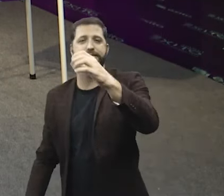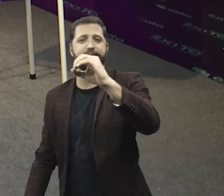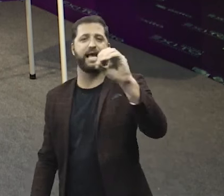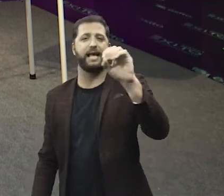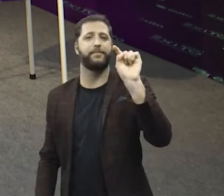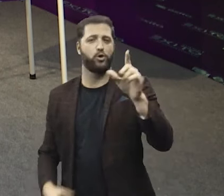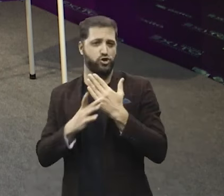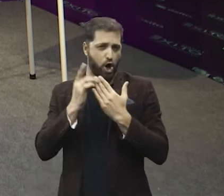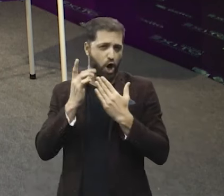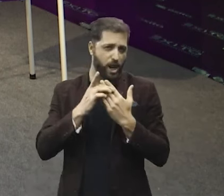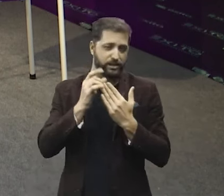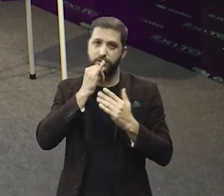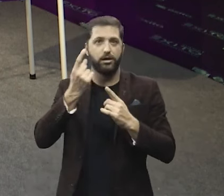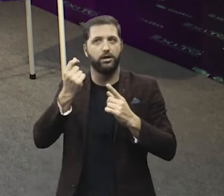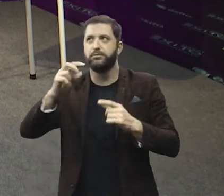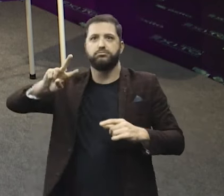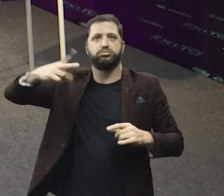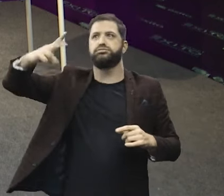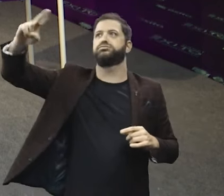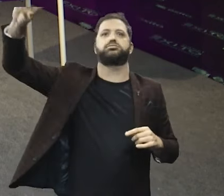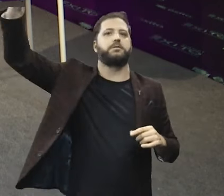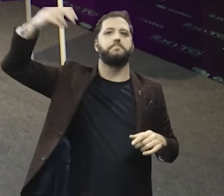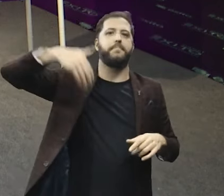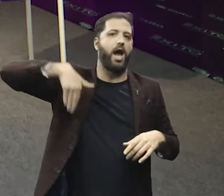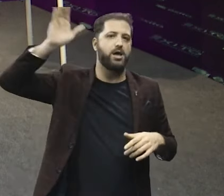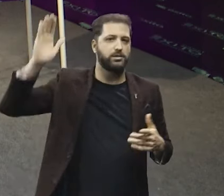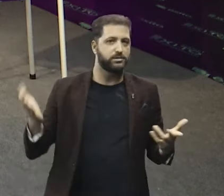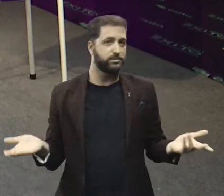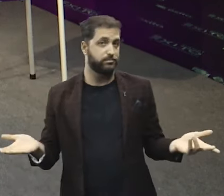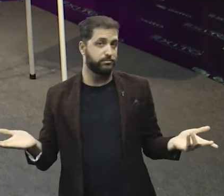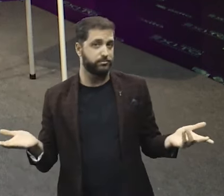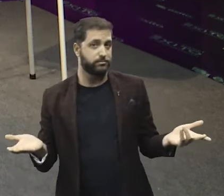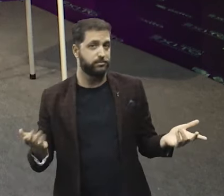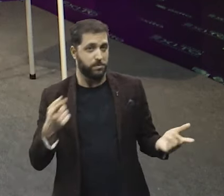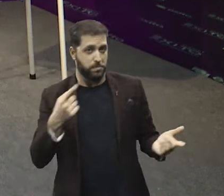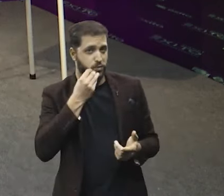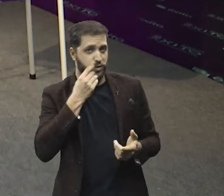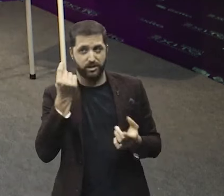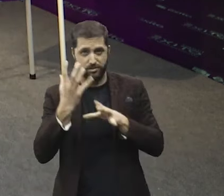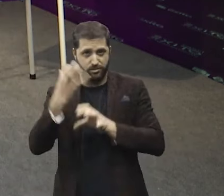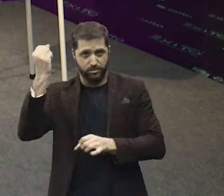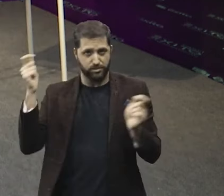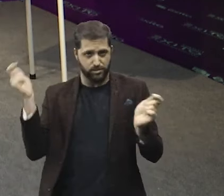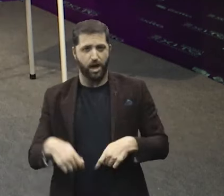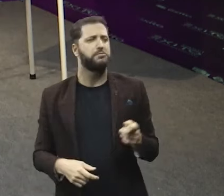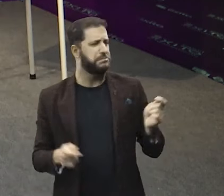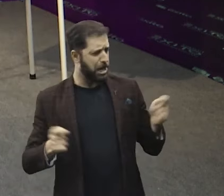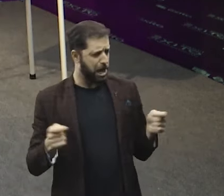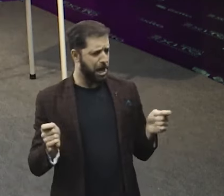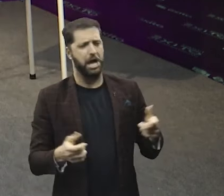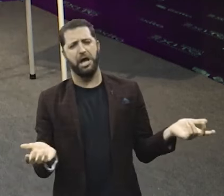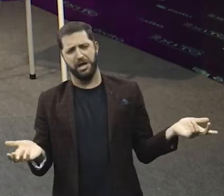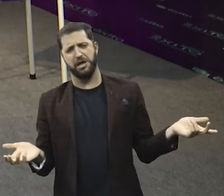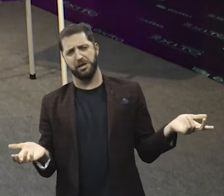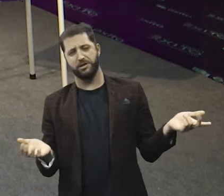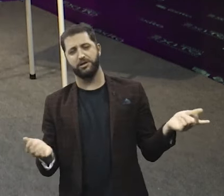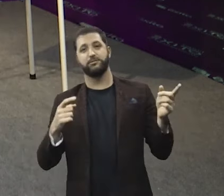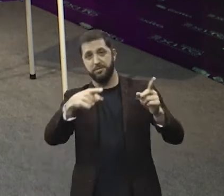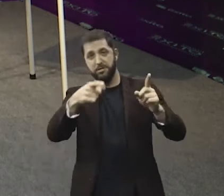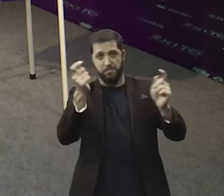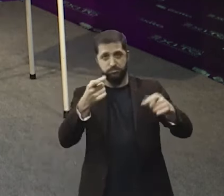200 já vai virar 10 vezes maisis então assim existe oportunidade de ganhar Bufunfa tem existe oportunidade de crescimento